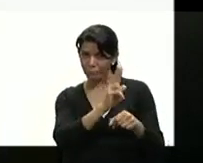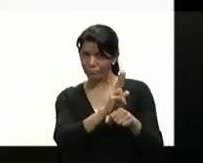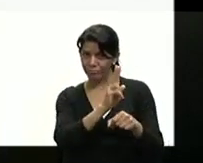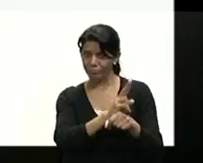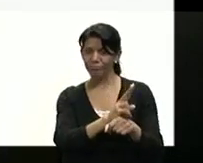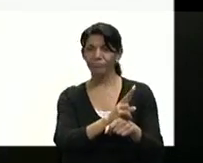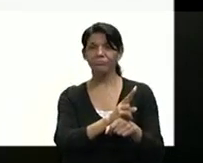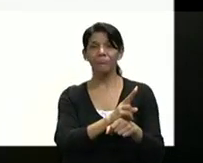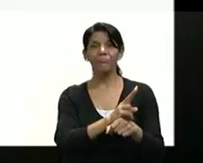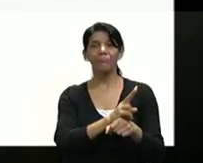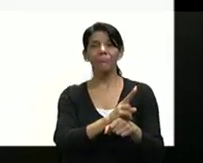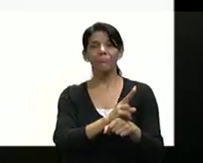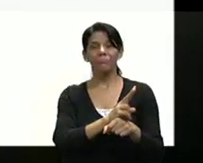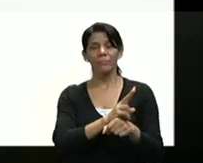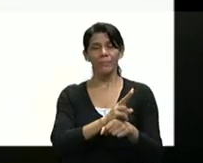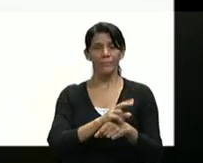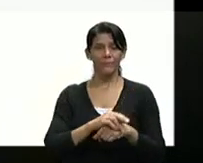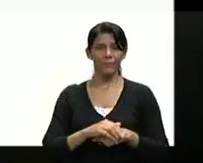prevenção